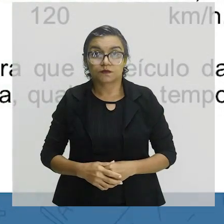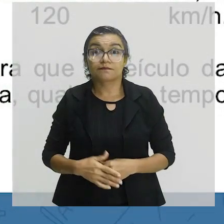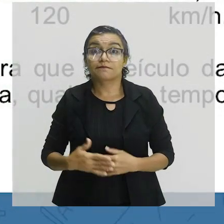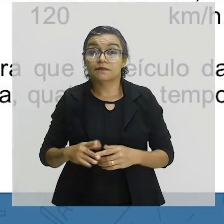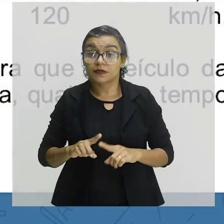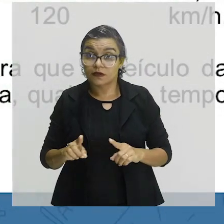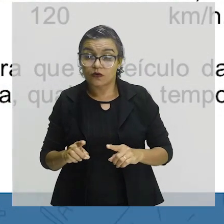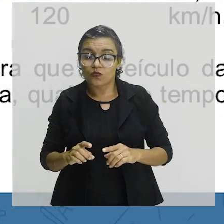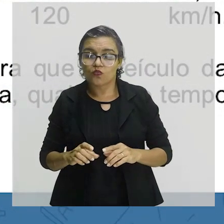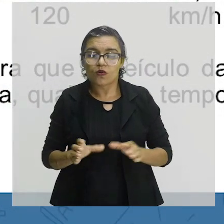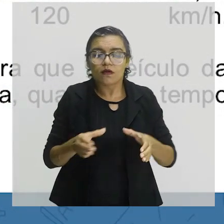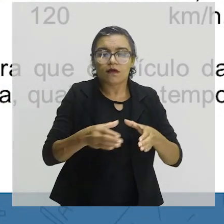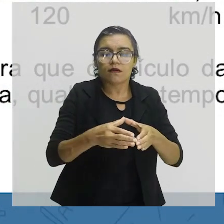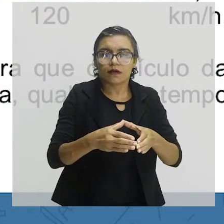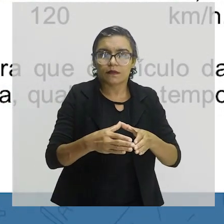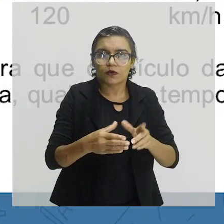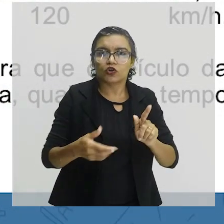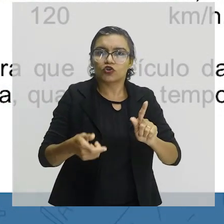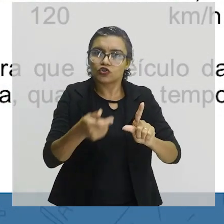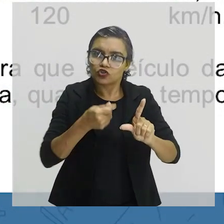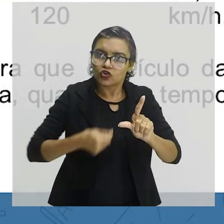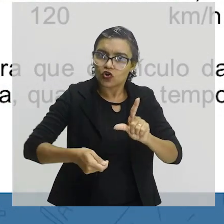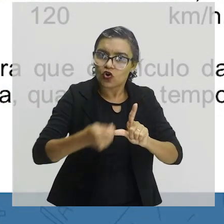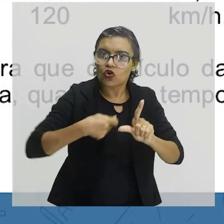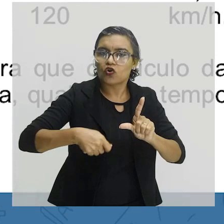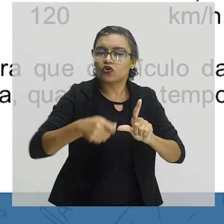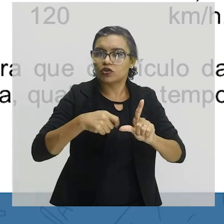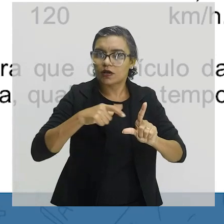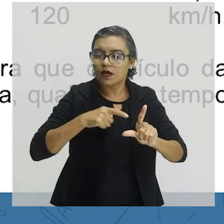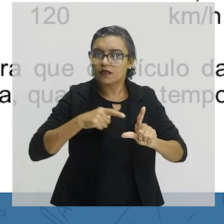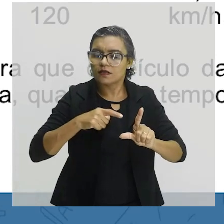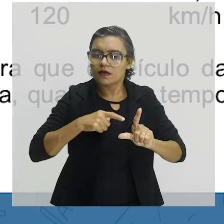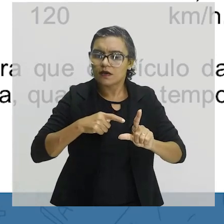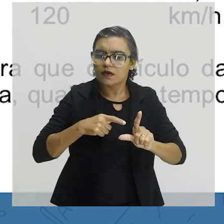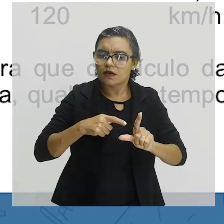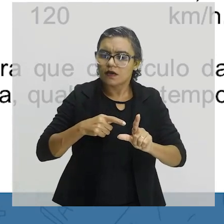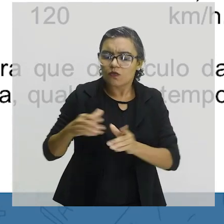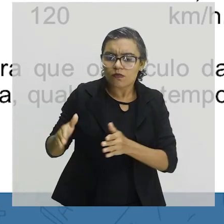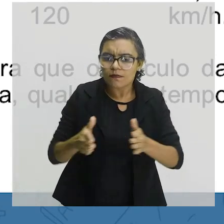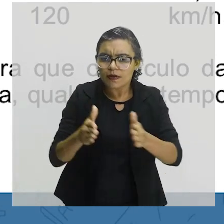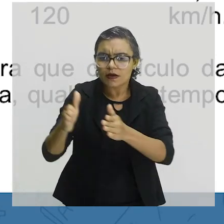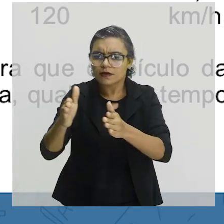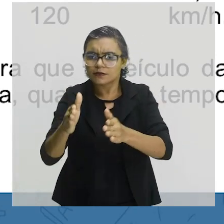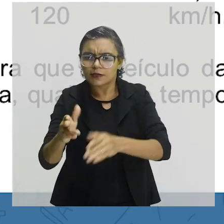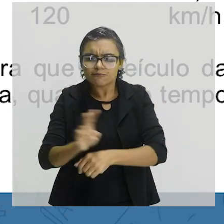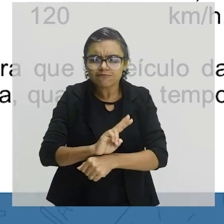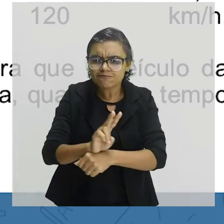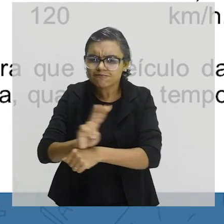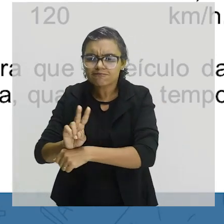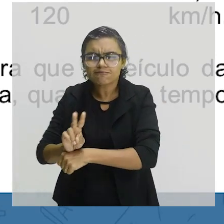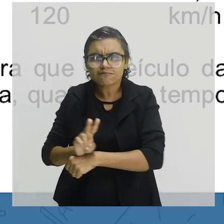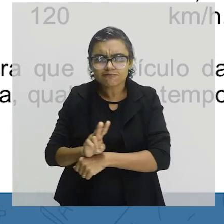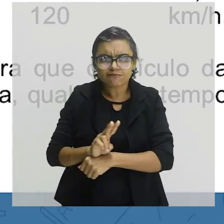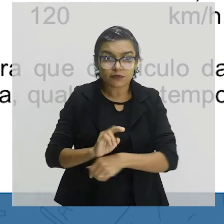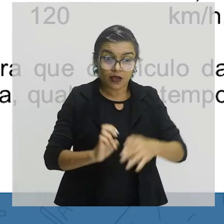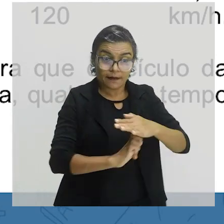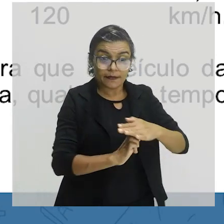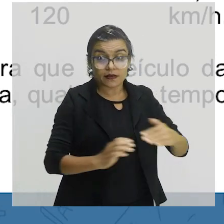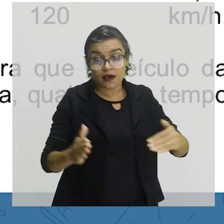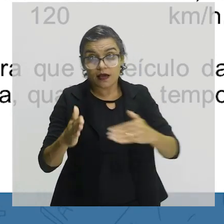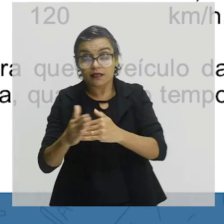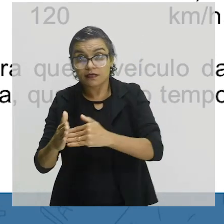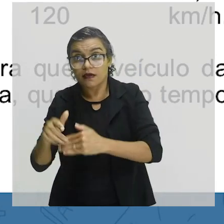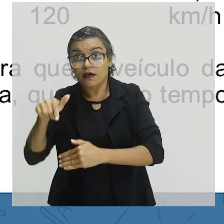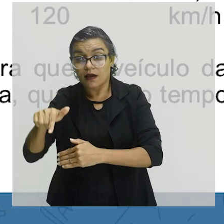tanto, a equipe de logística analisa o trajeto desde a empresa até o local de entrega. Ela verifica